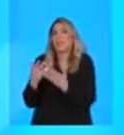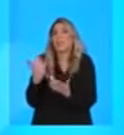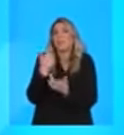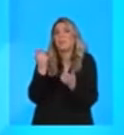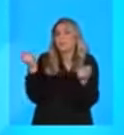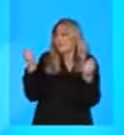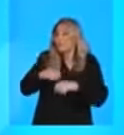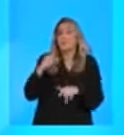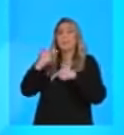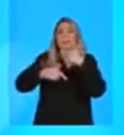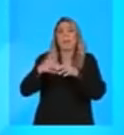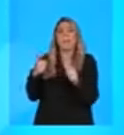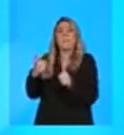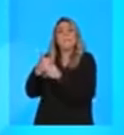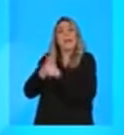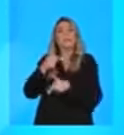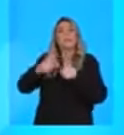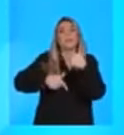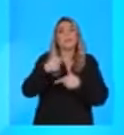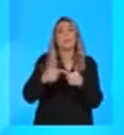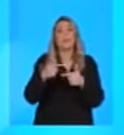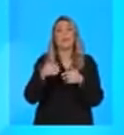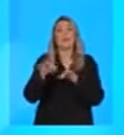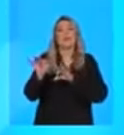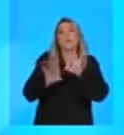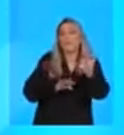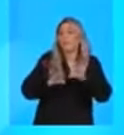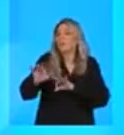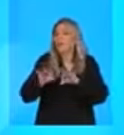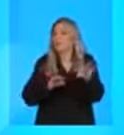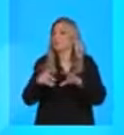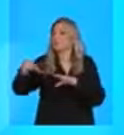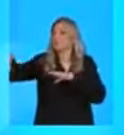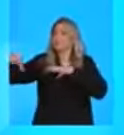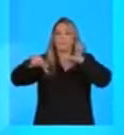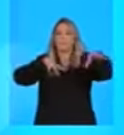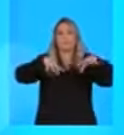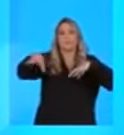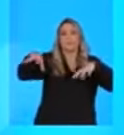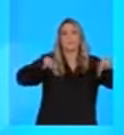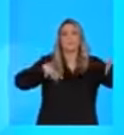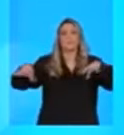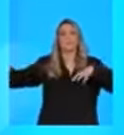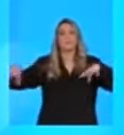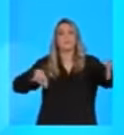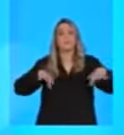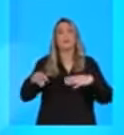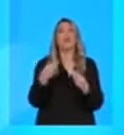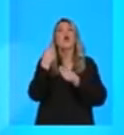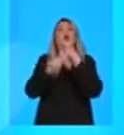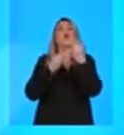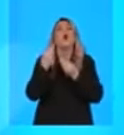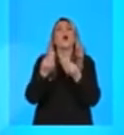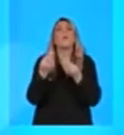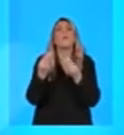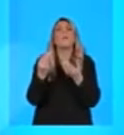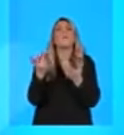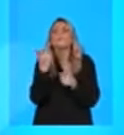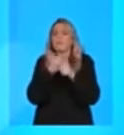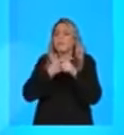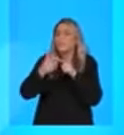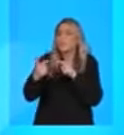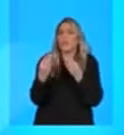trabalhar perto mudando o zoneamento para que as áreas residenciais possam trabalhar em compartilhamento com com áreas comerciais